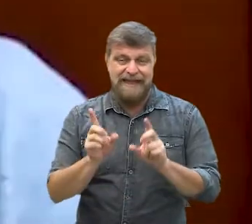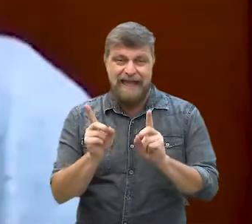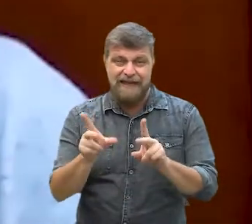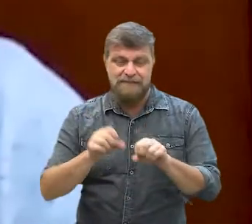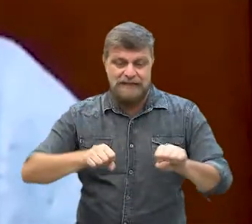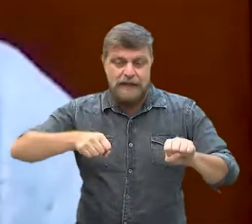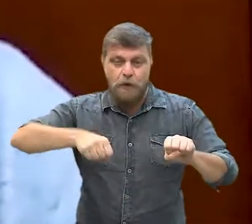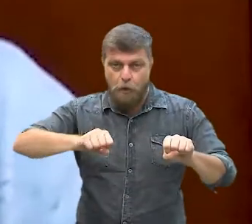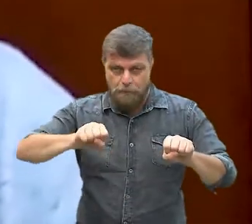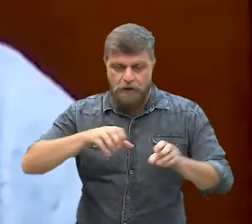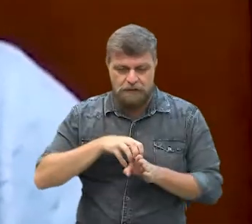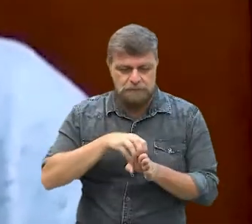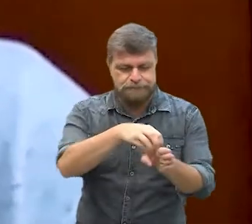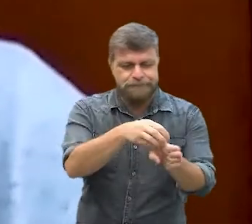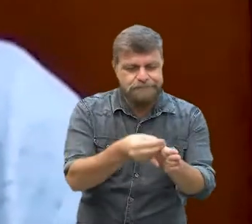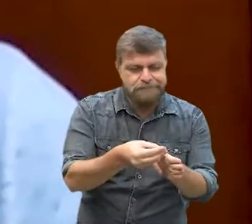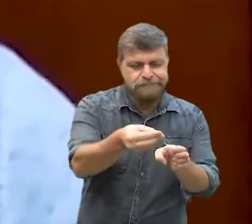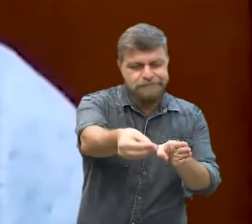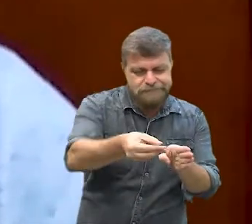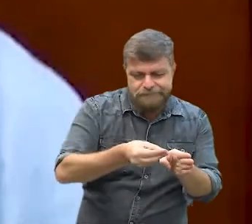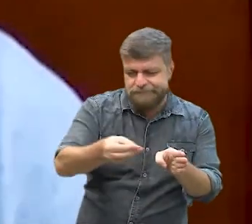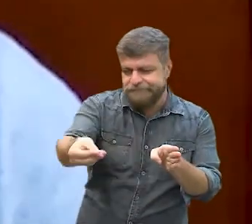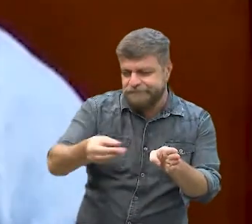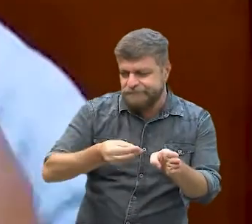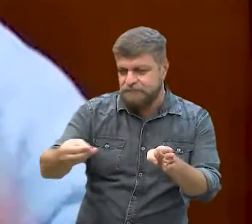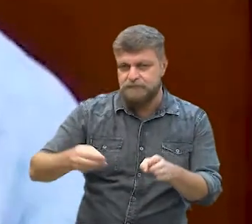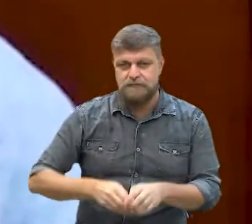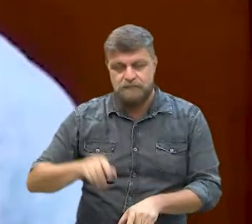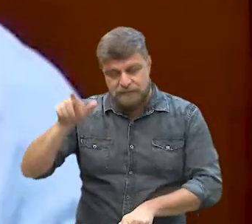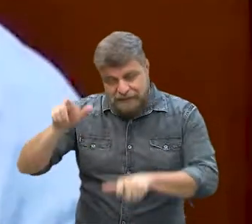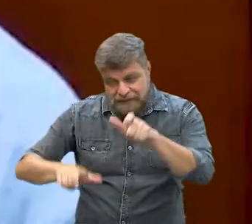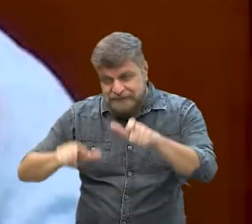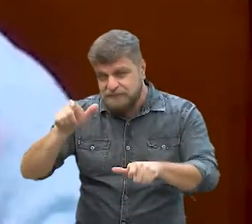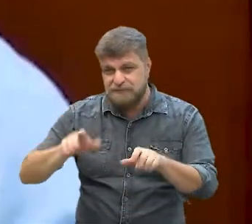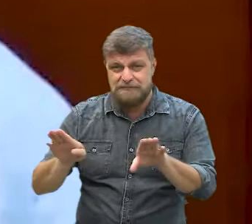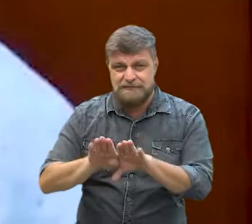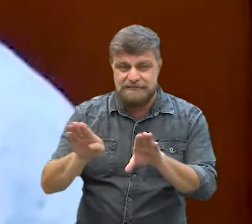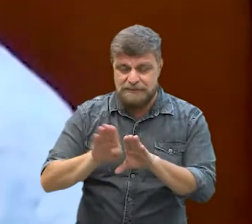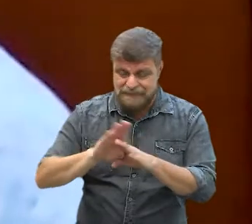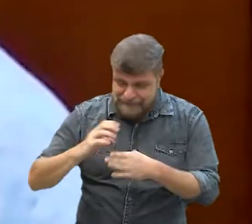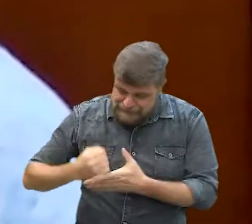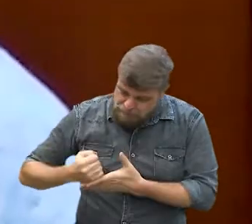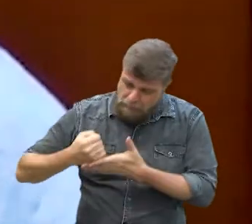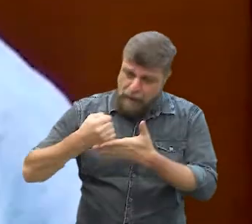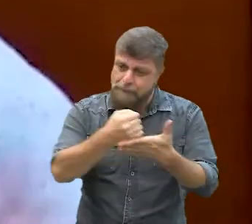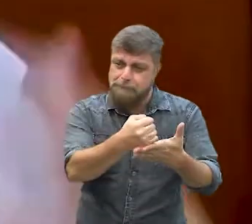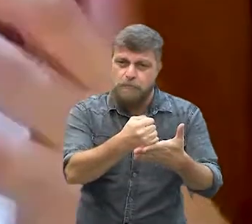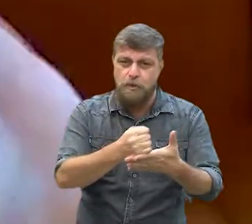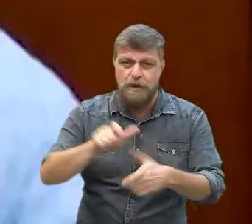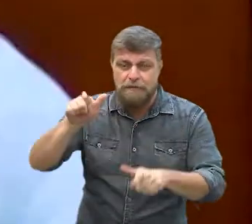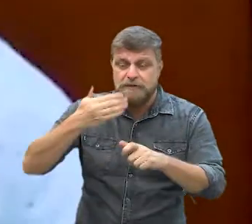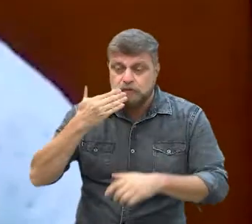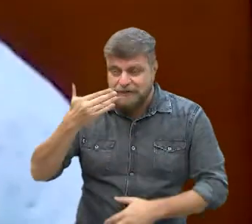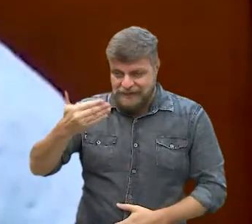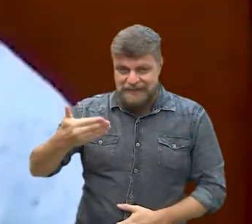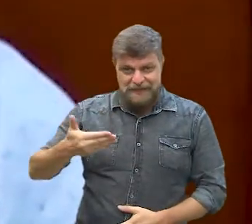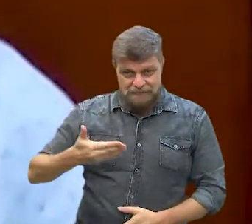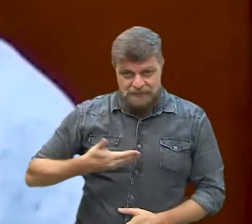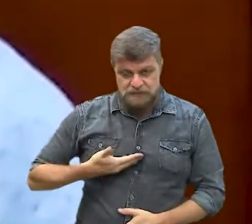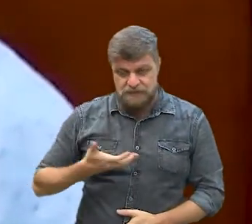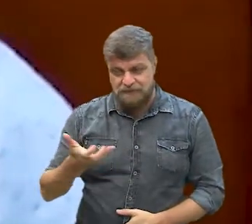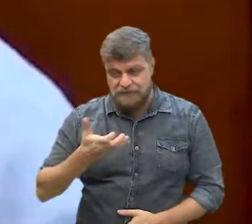meio de entrega, assim, de uma forma bem orgânica, a galera também deu um suporte, as pessoas começaram a pedir